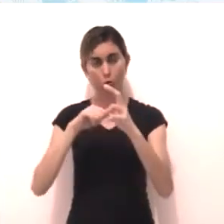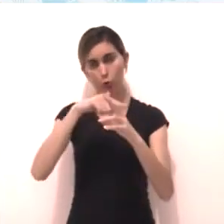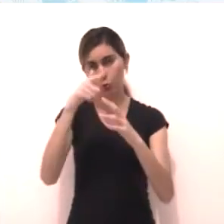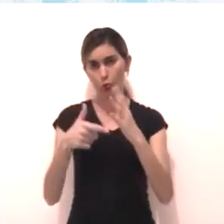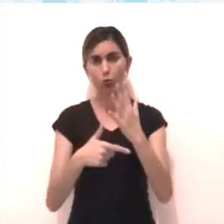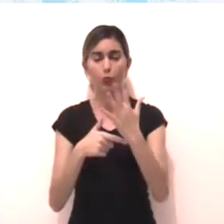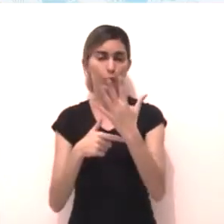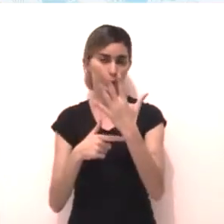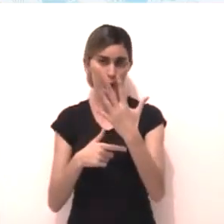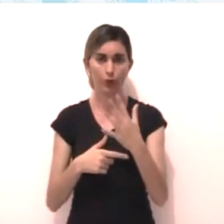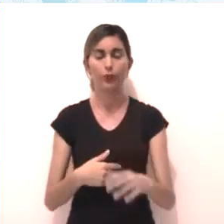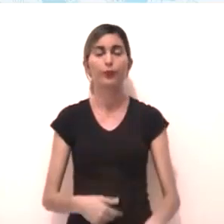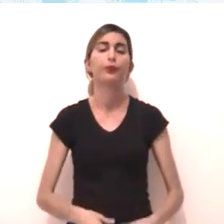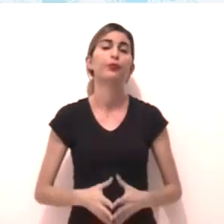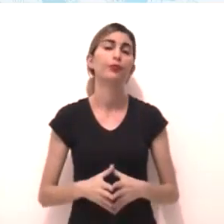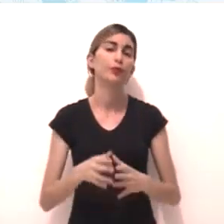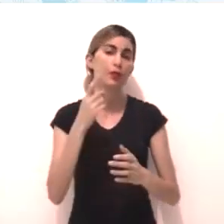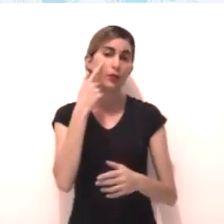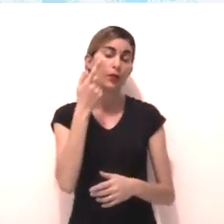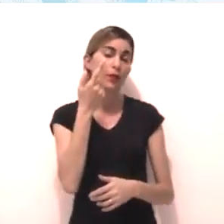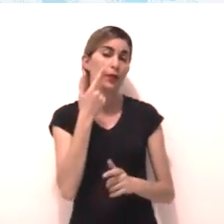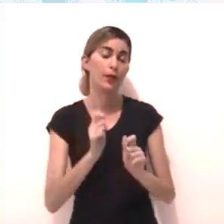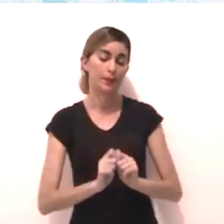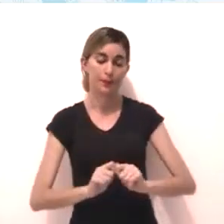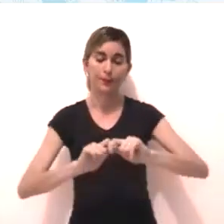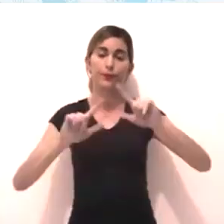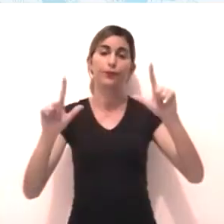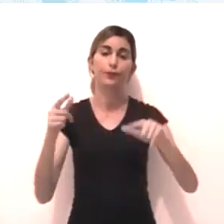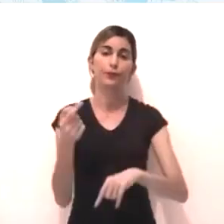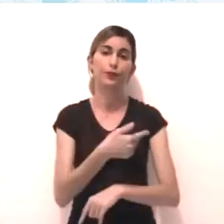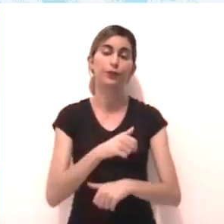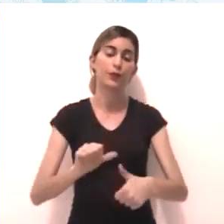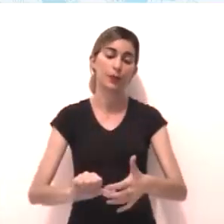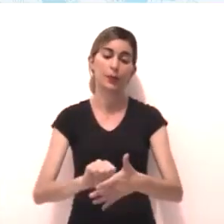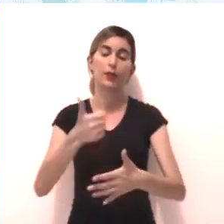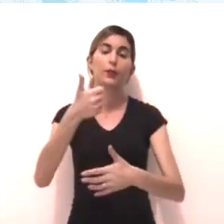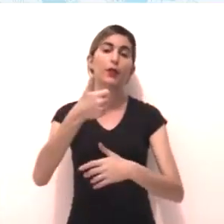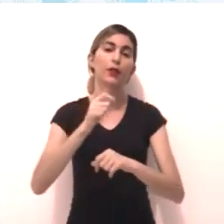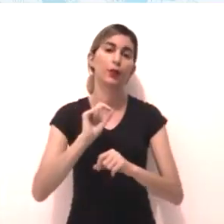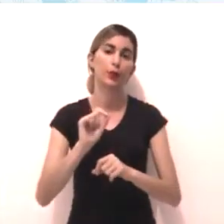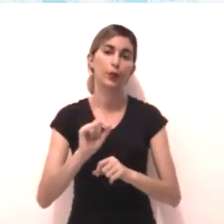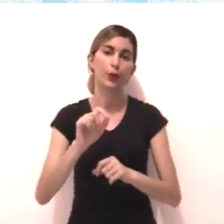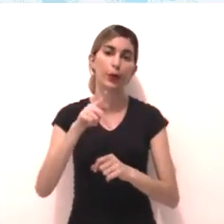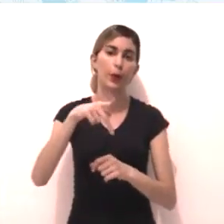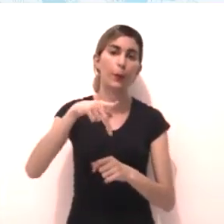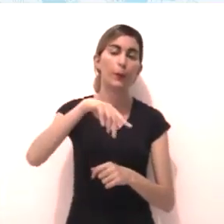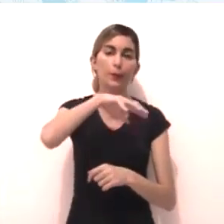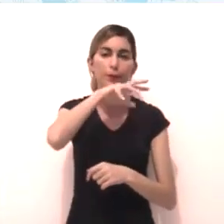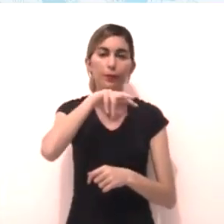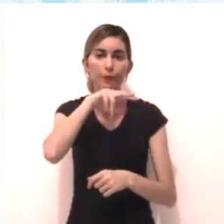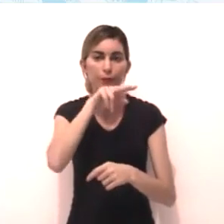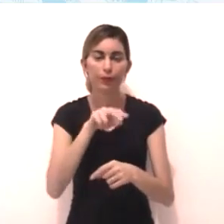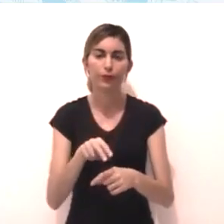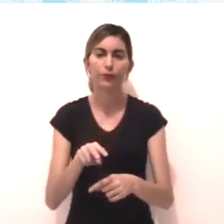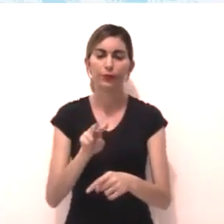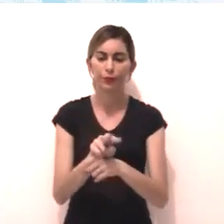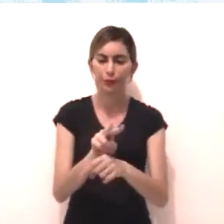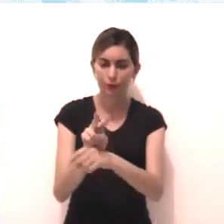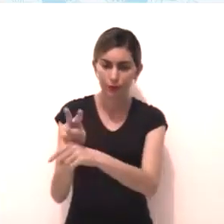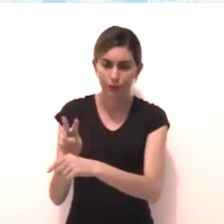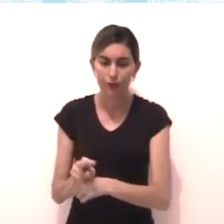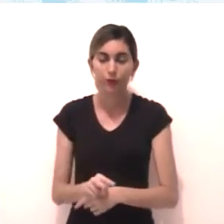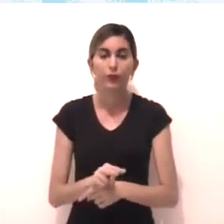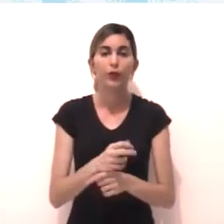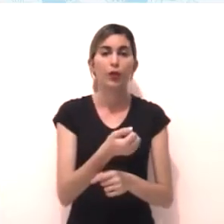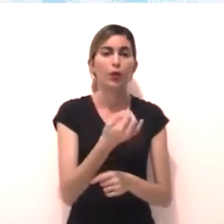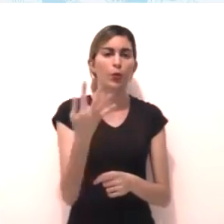causas do desmatamento da Amazônia. Vamos ver na imagem? A primeira delas é a pecuária. A